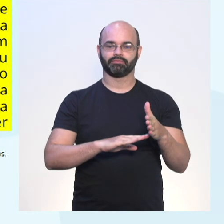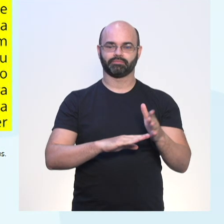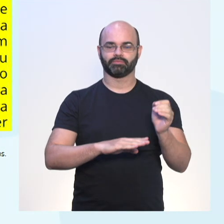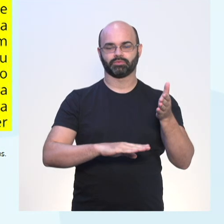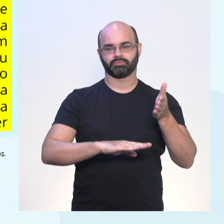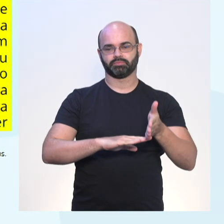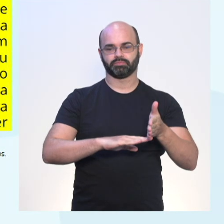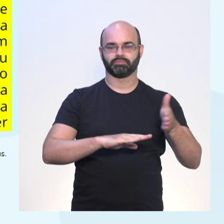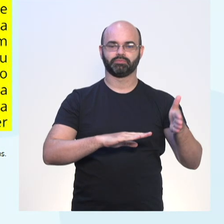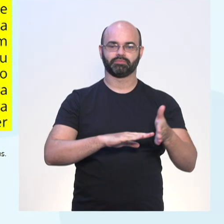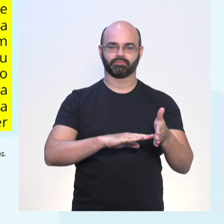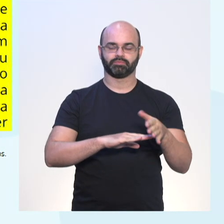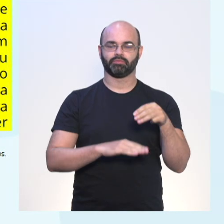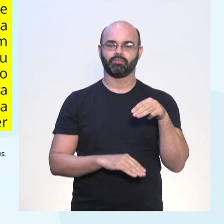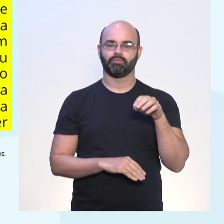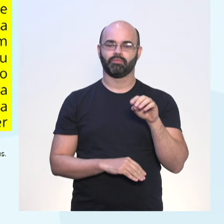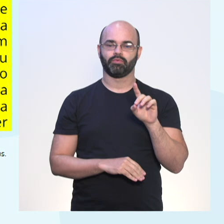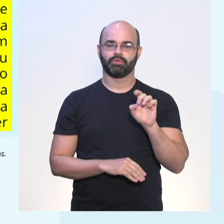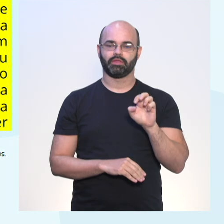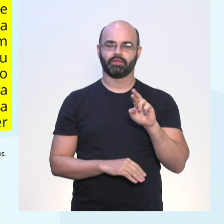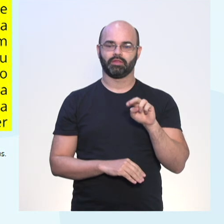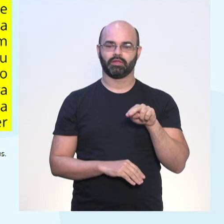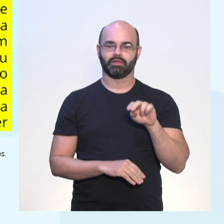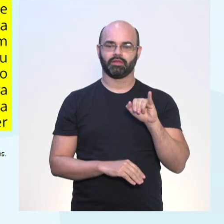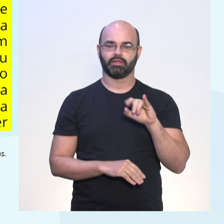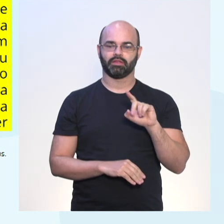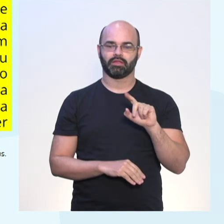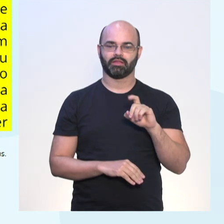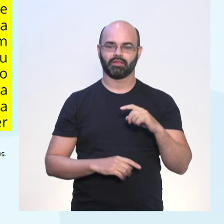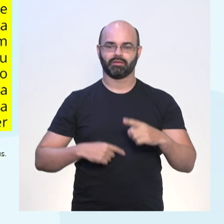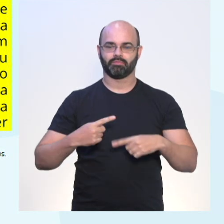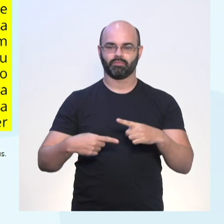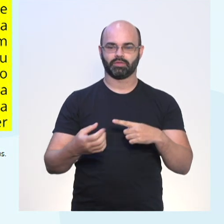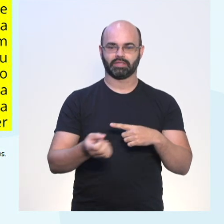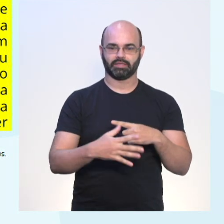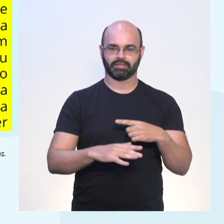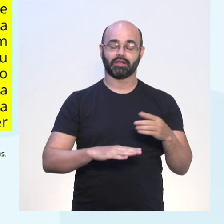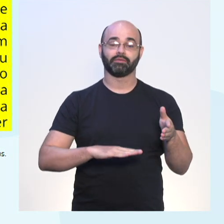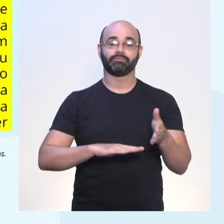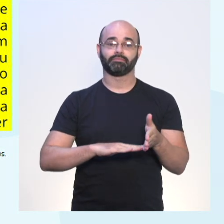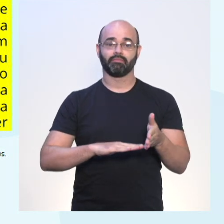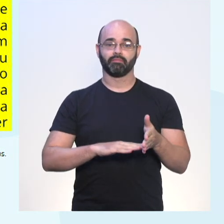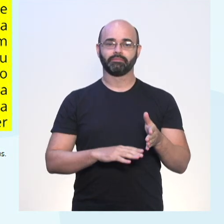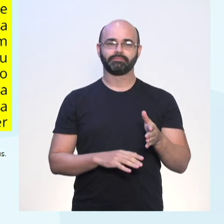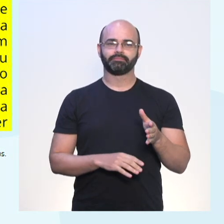A modernidade, pessoal, é um período histórico assim